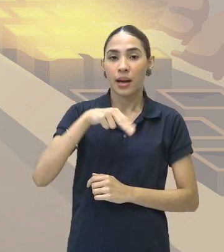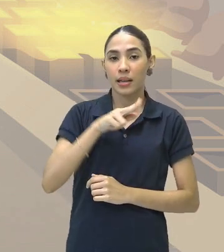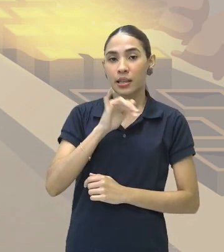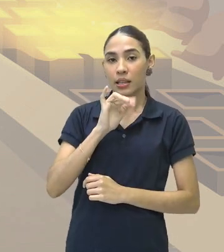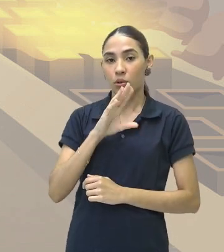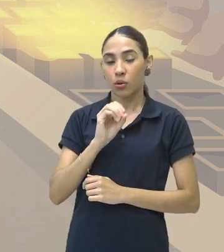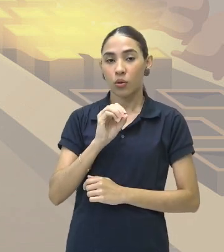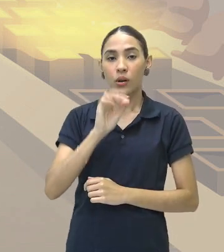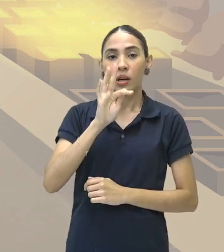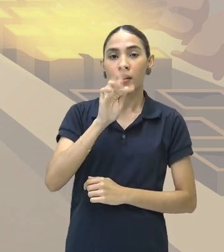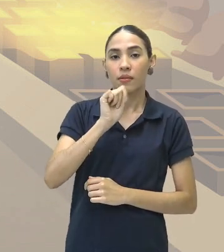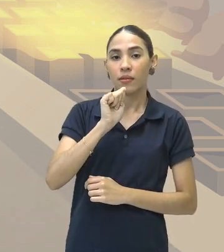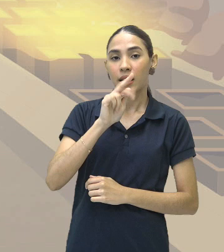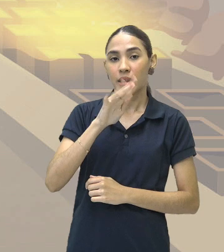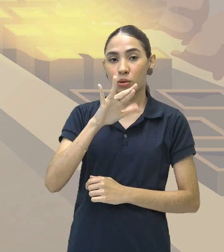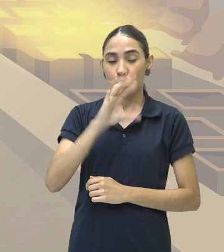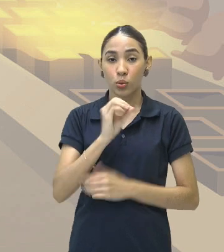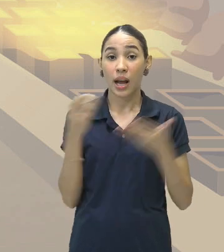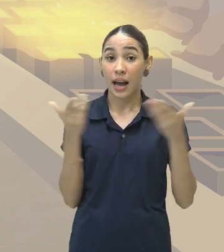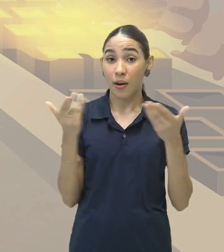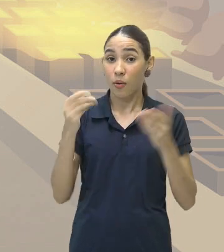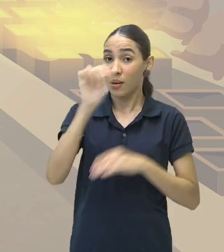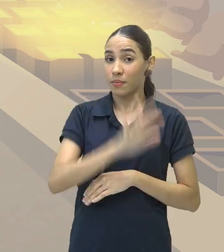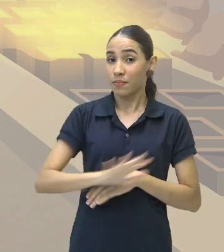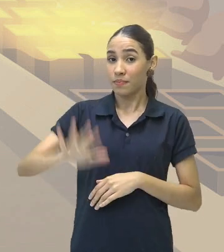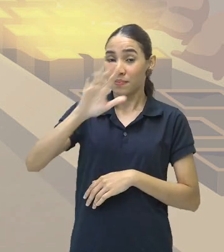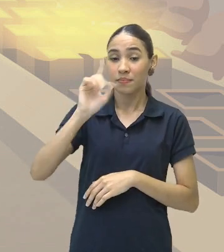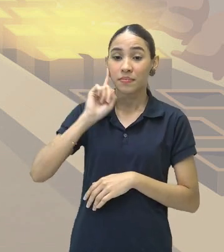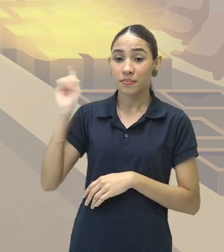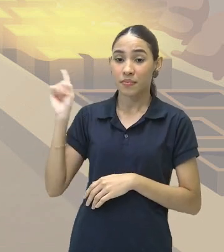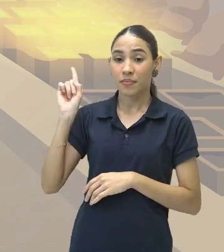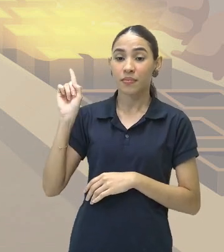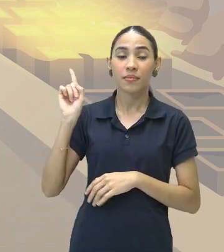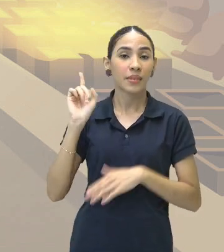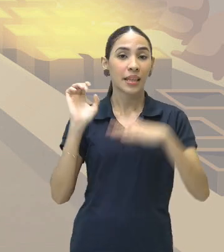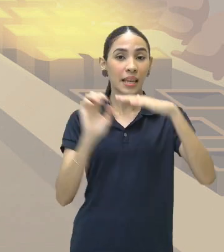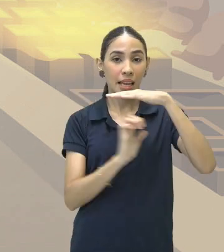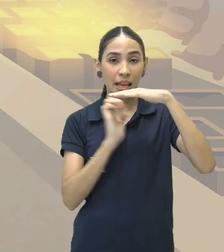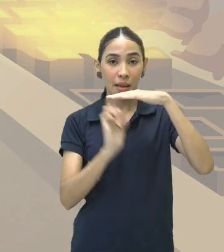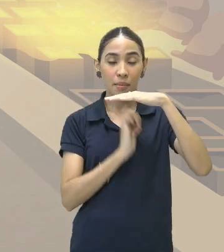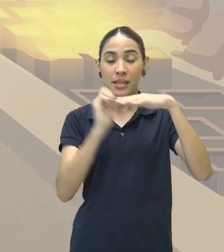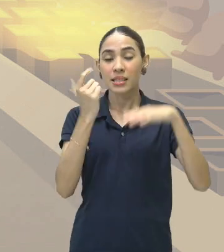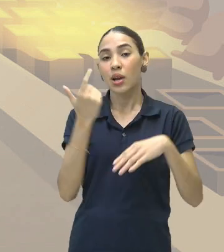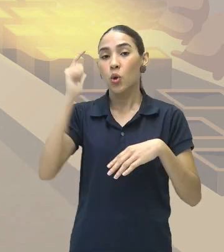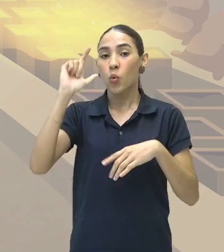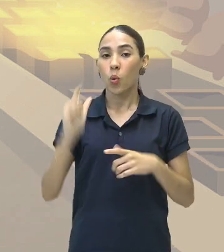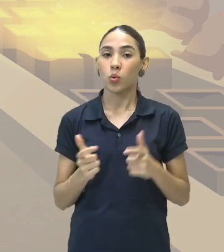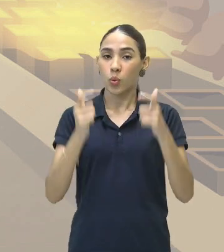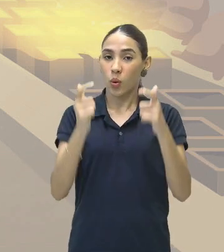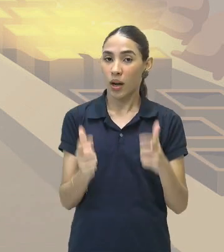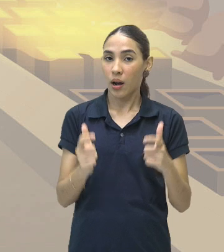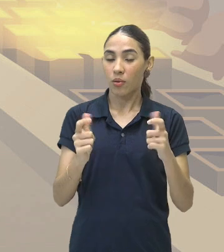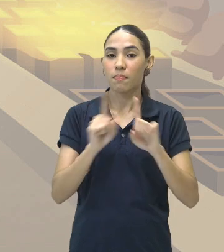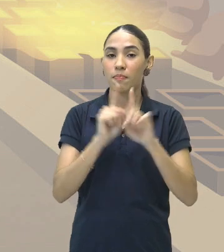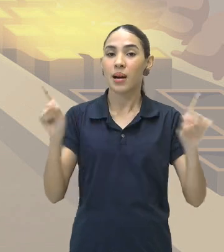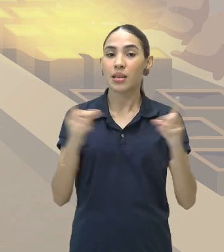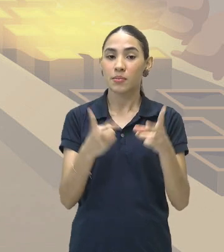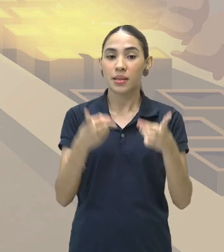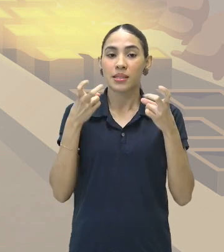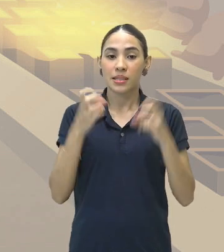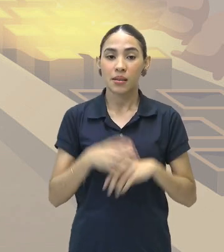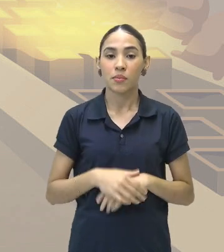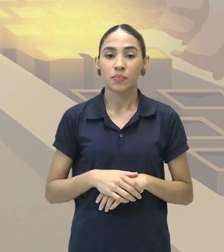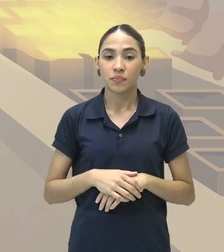E agora nós estamos aqui dentro de uma fábrica, mas em um outro ambiente. E percebam que estamos